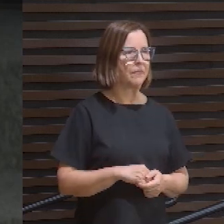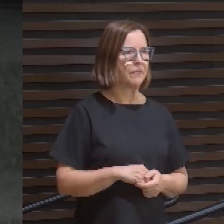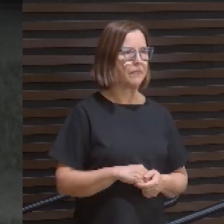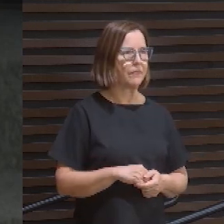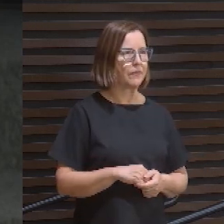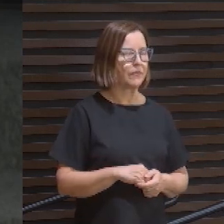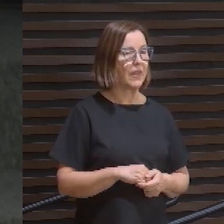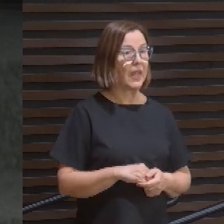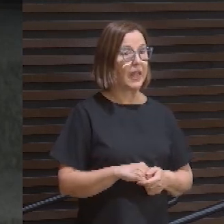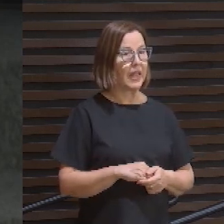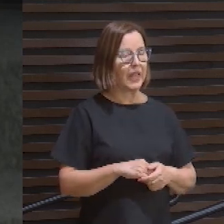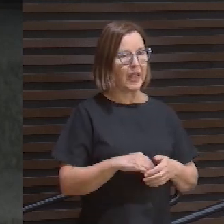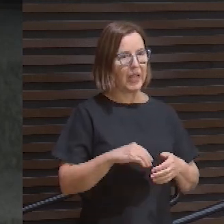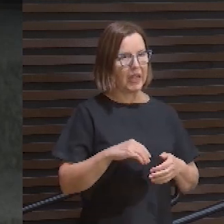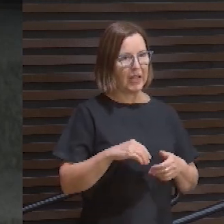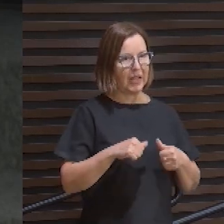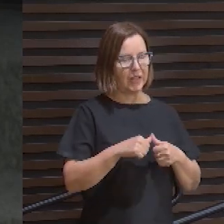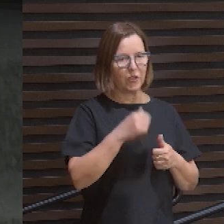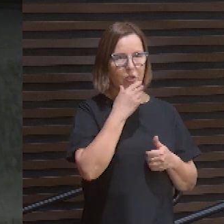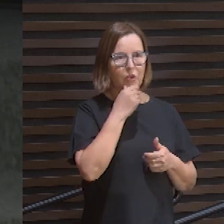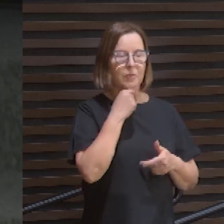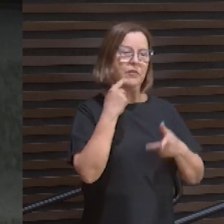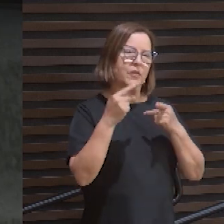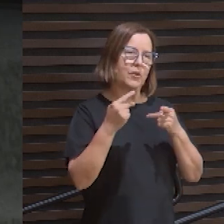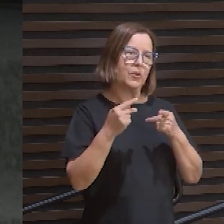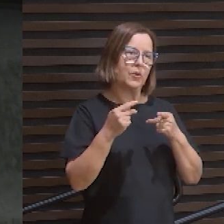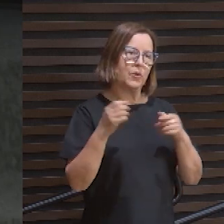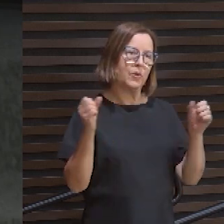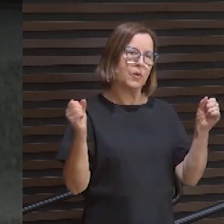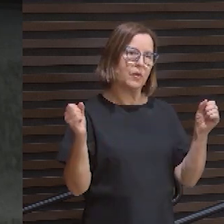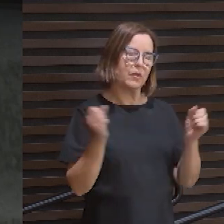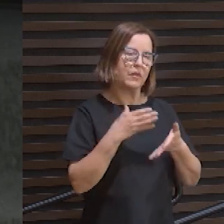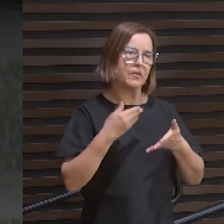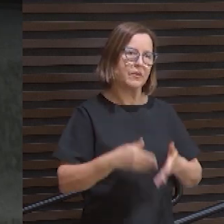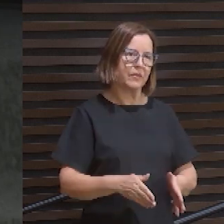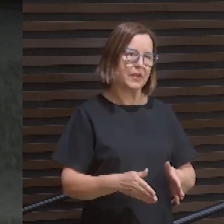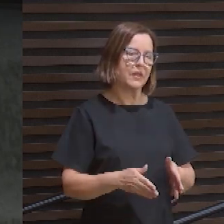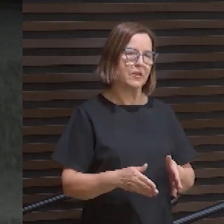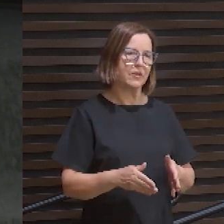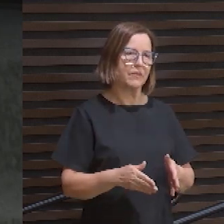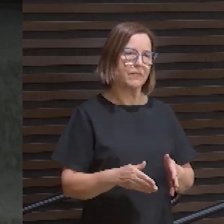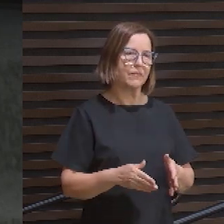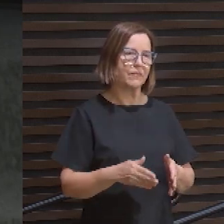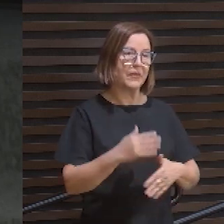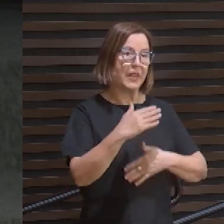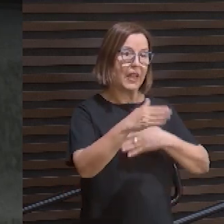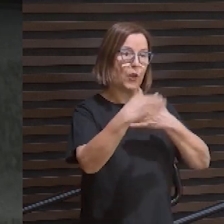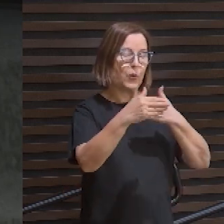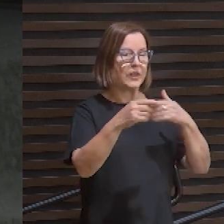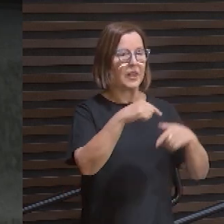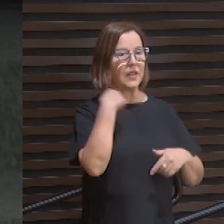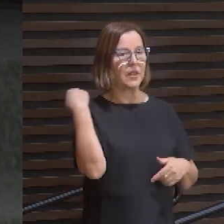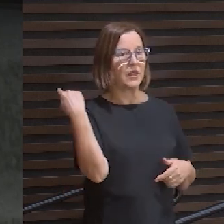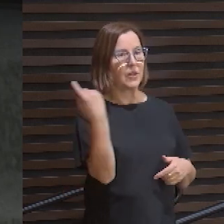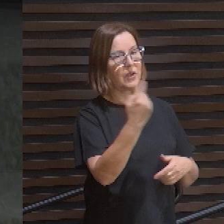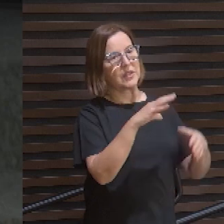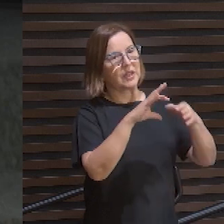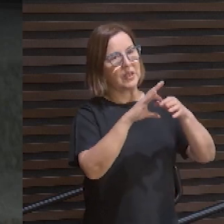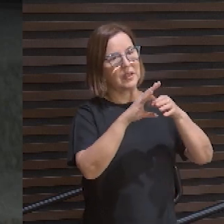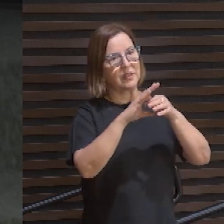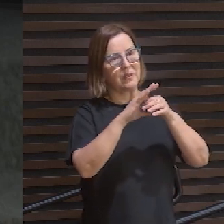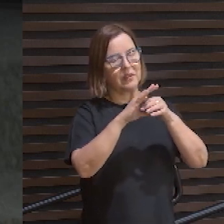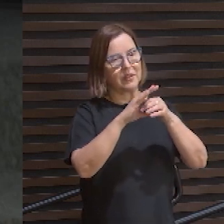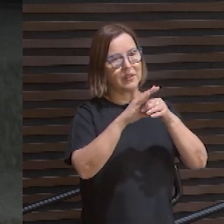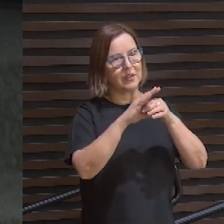John Piper, o novo nascimento é o efeito direto de nossa união com Cristo em sua morte e ressurreição.